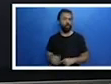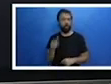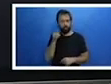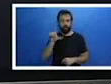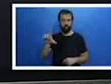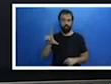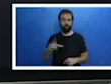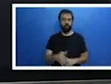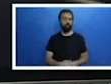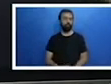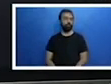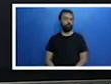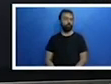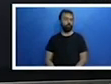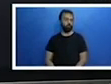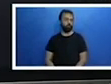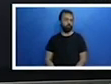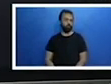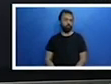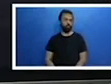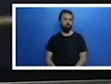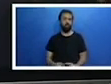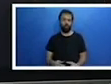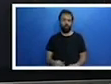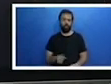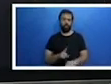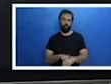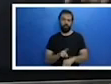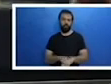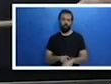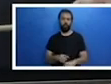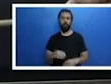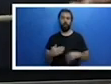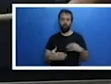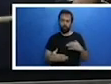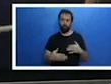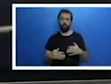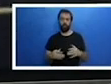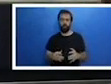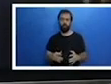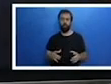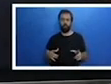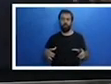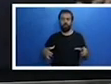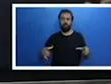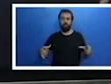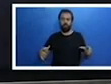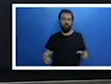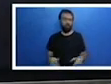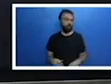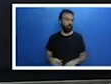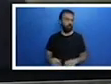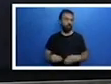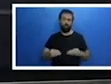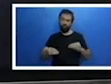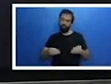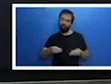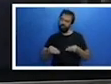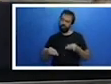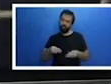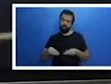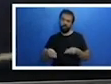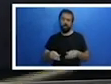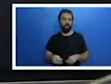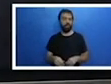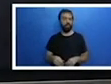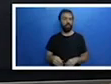movimentos, diversas manobras, resistimos por mais tempo, é o nosso fôlego, né? Flexibilidade, ela aumenta a quantidade de manobras